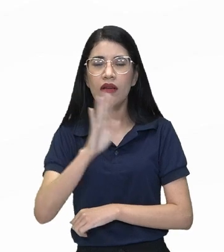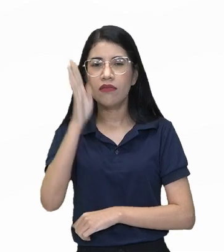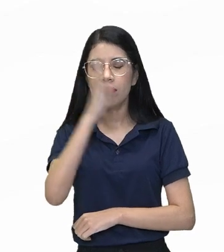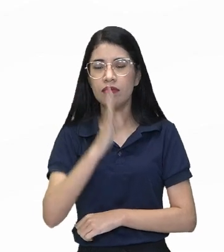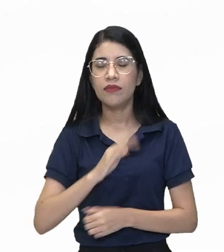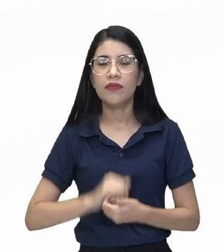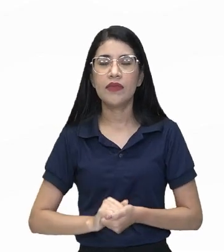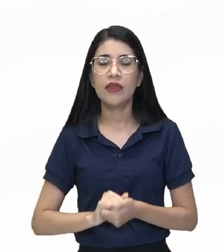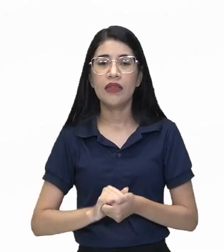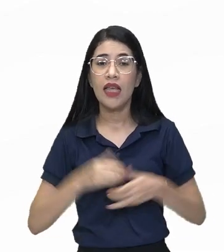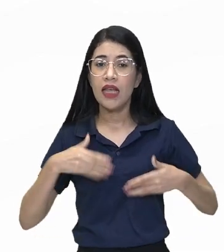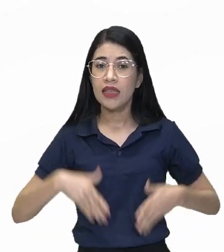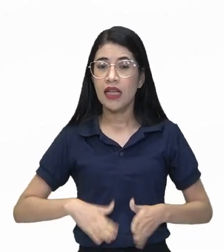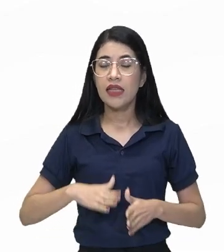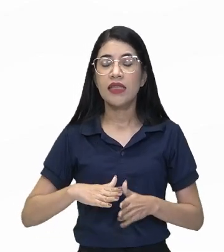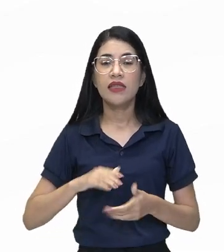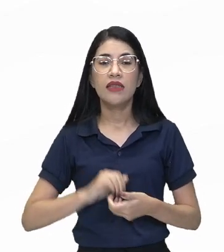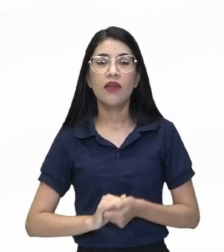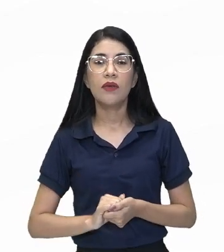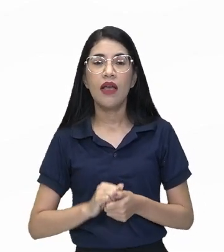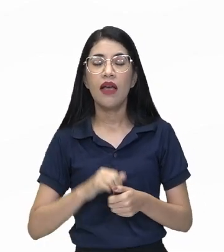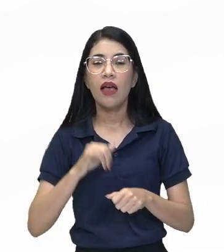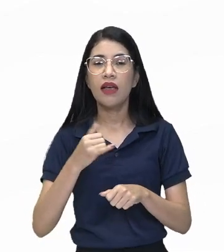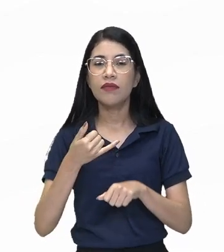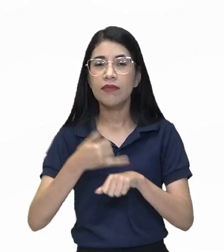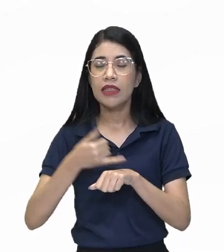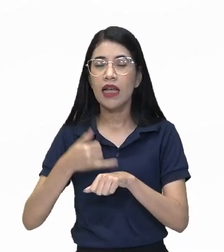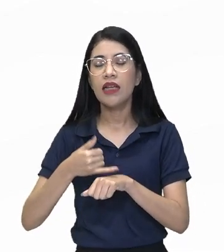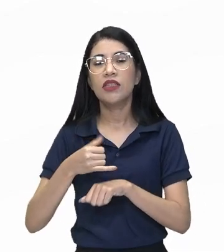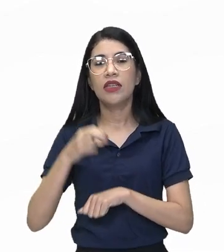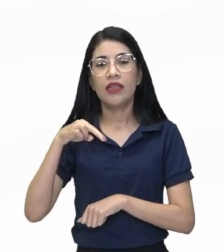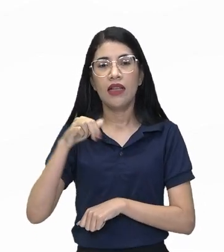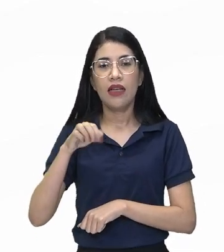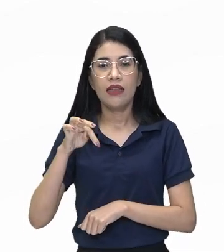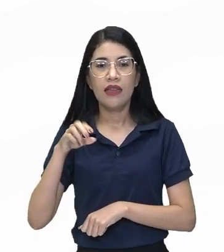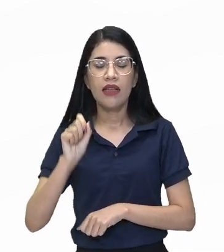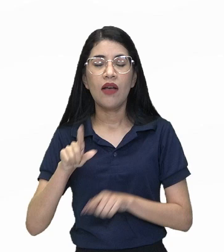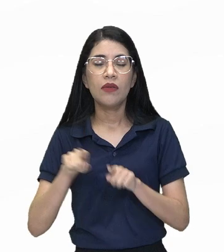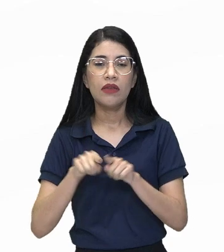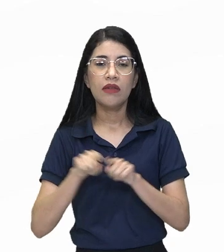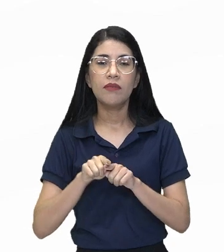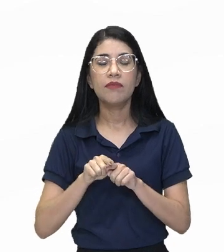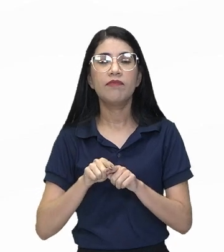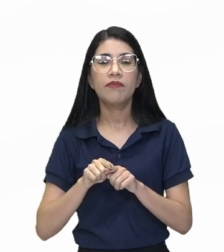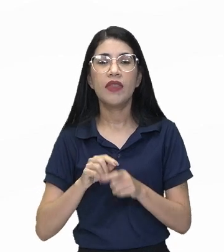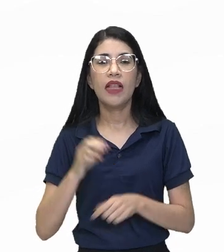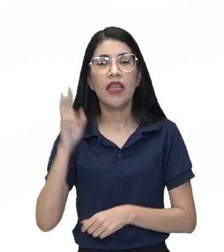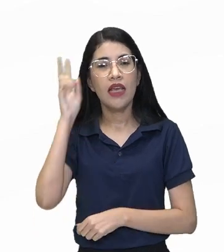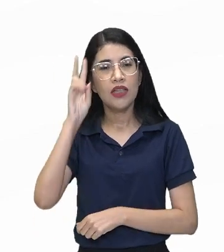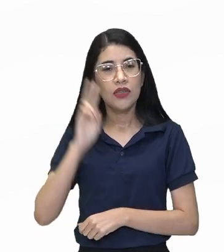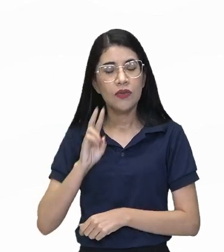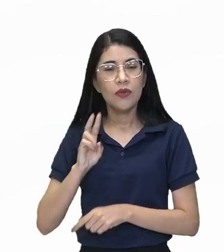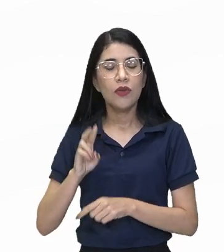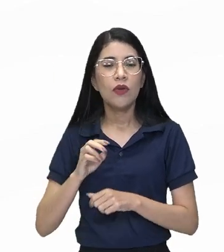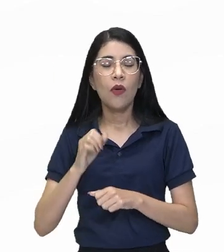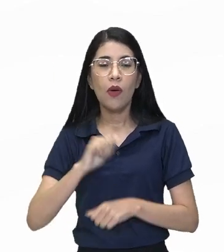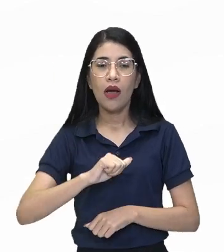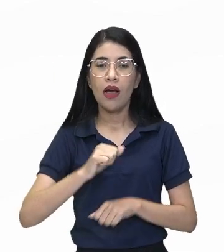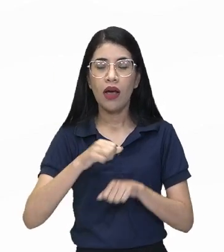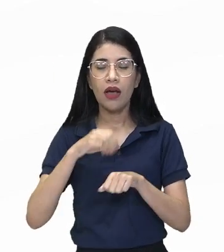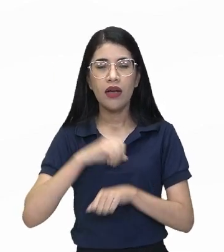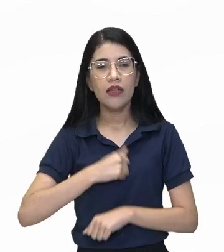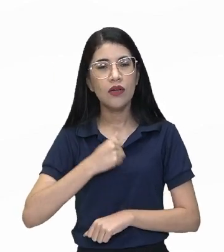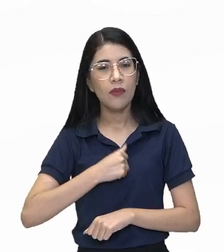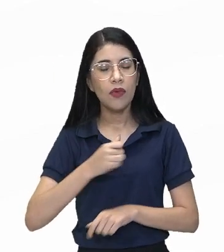Nascido em Natal, no Rio Grande do Norte, era também historiador, antropólogo,